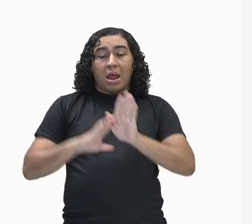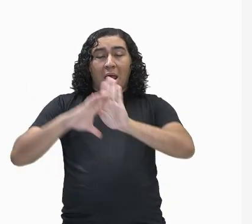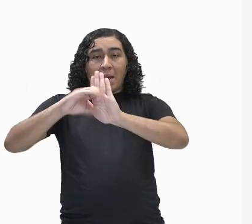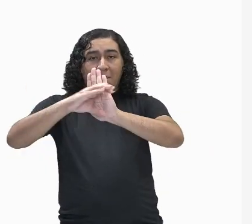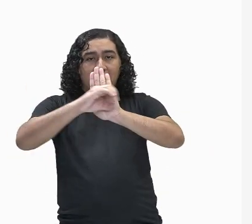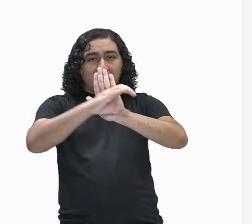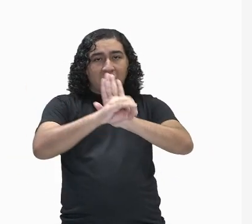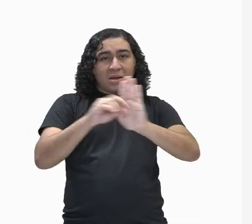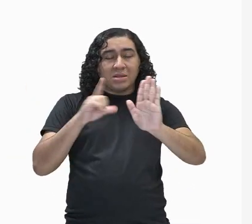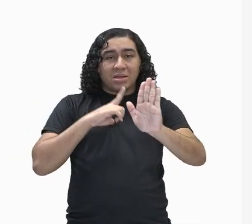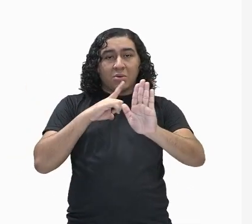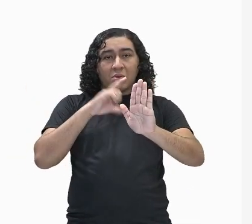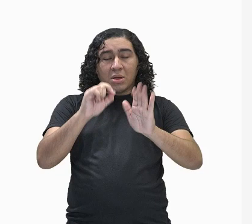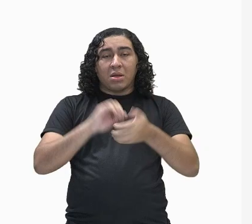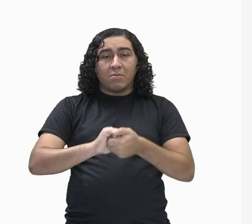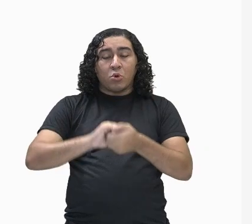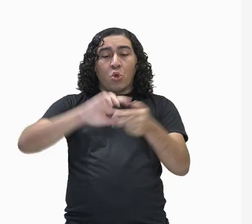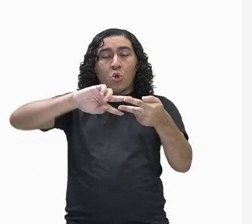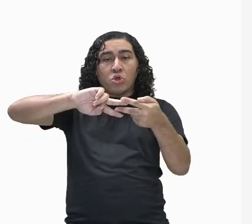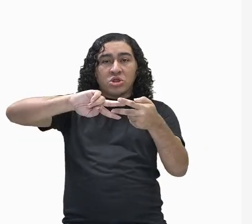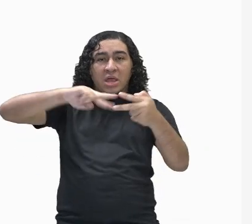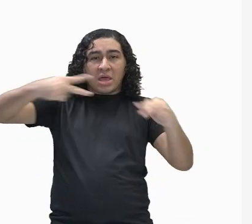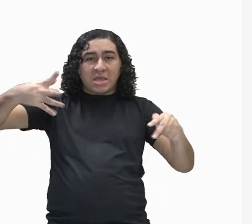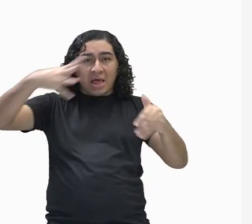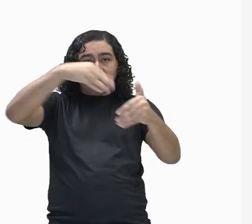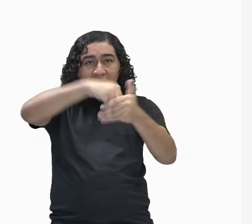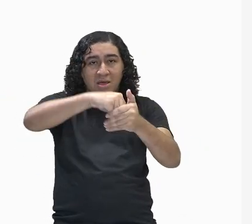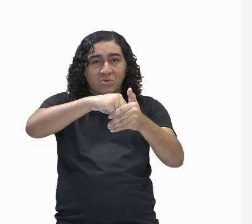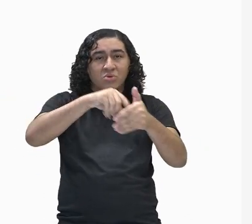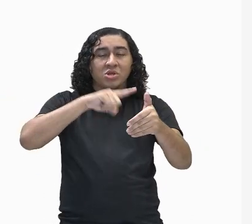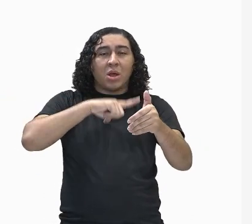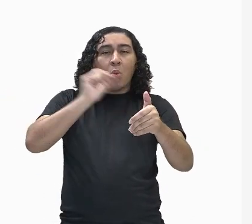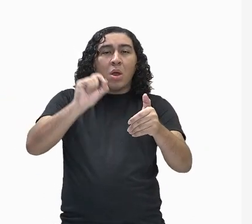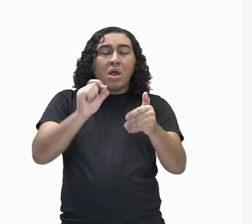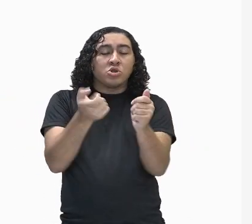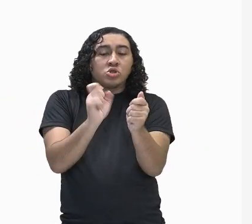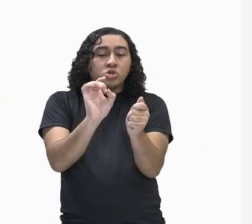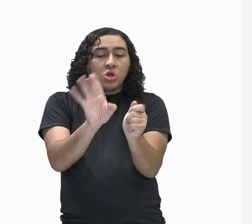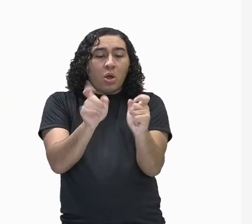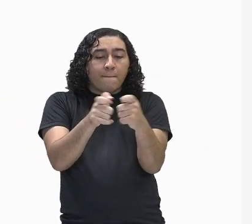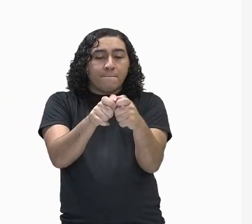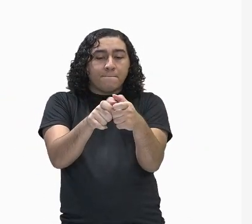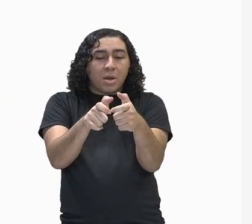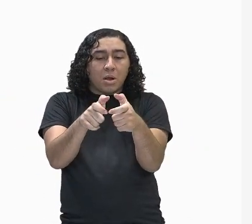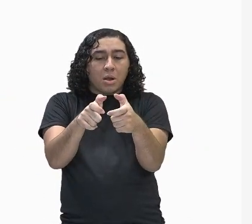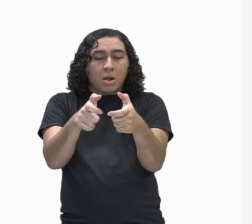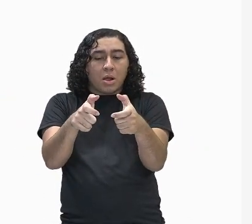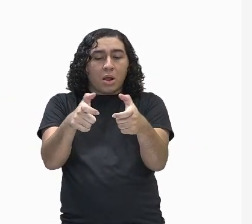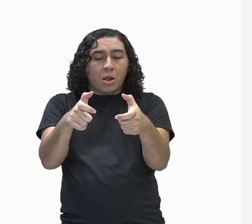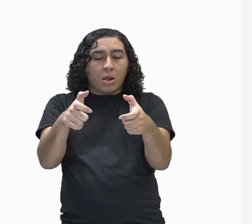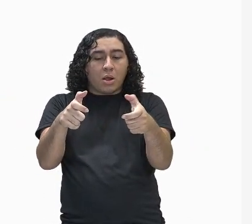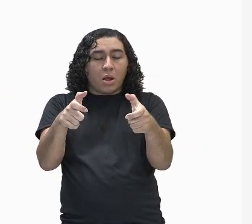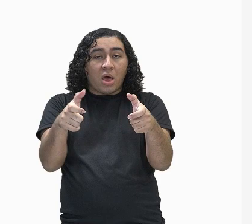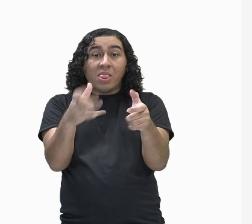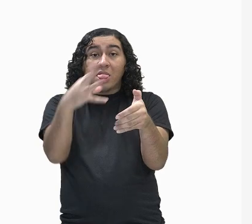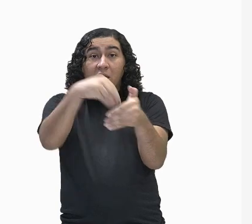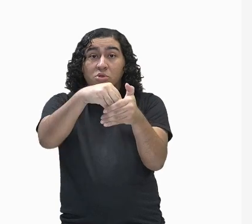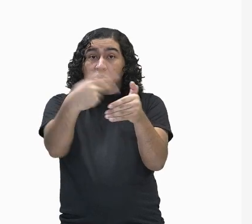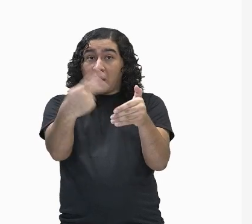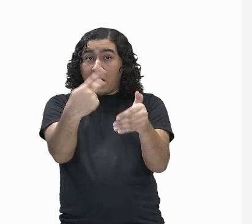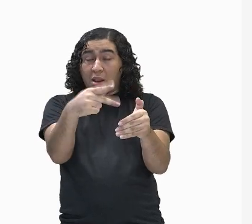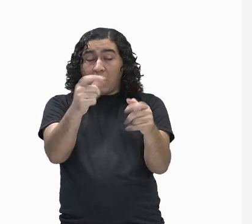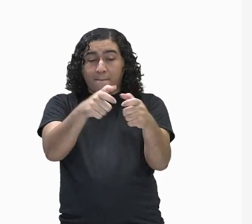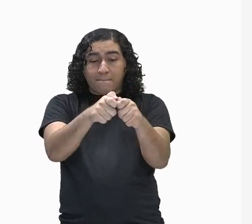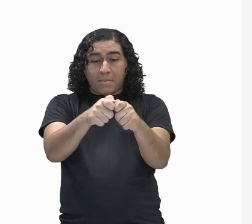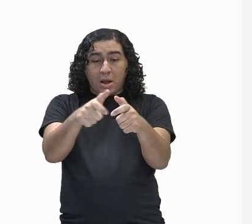aumentar o seu material genético não vai ter variabilidade genética ela só aumenta a quantidade do seu material genético e